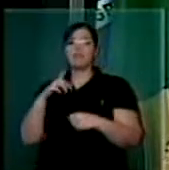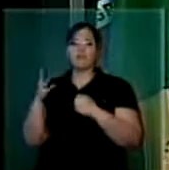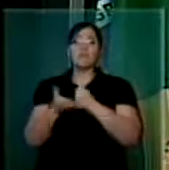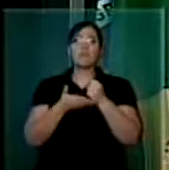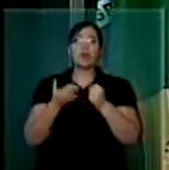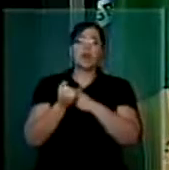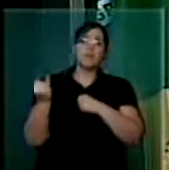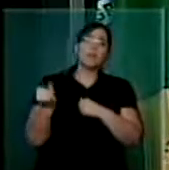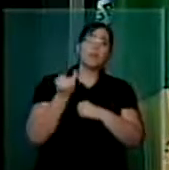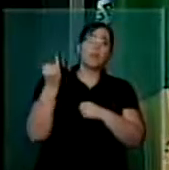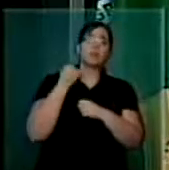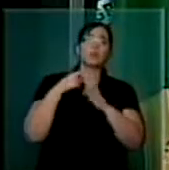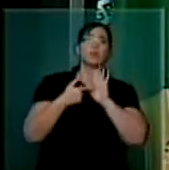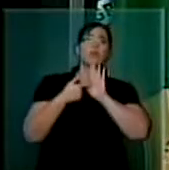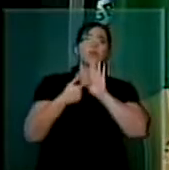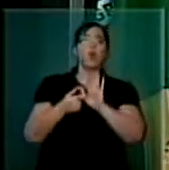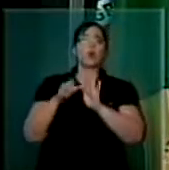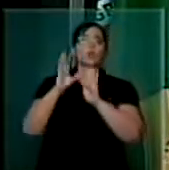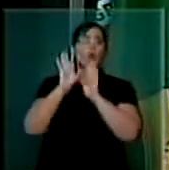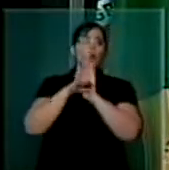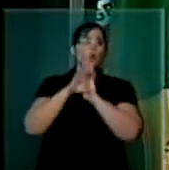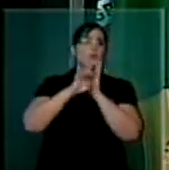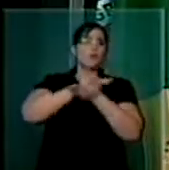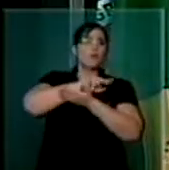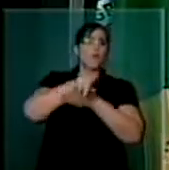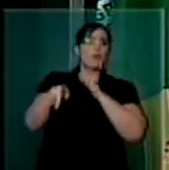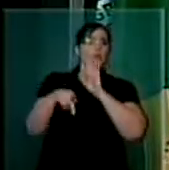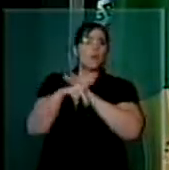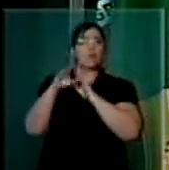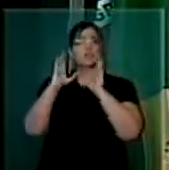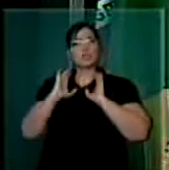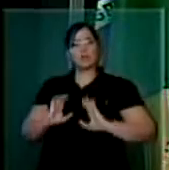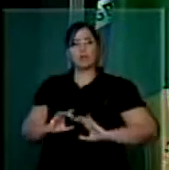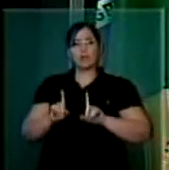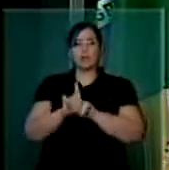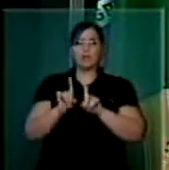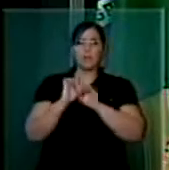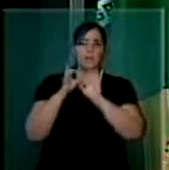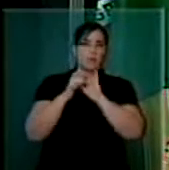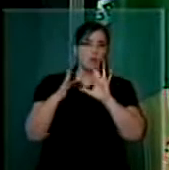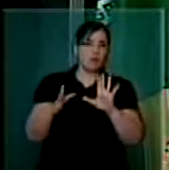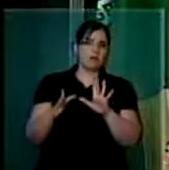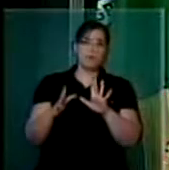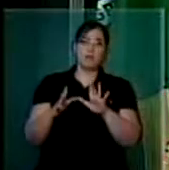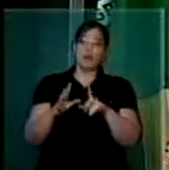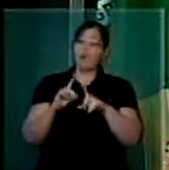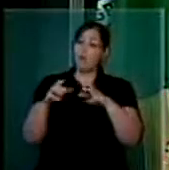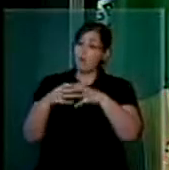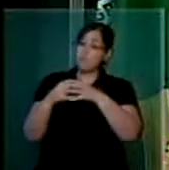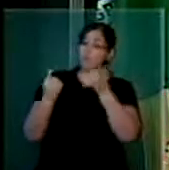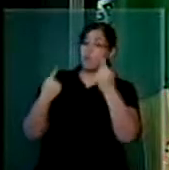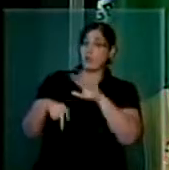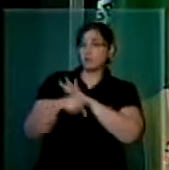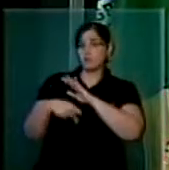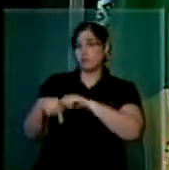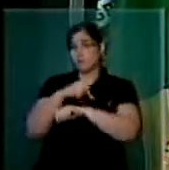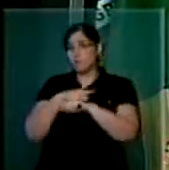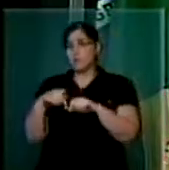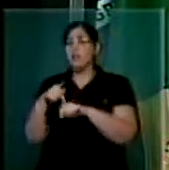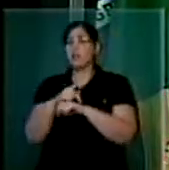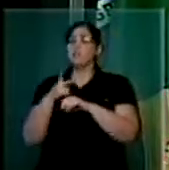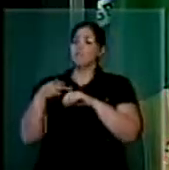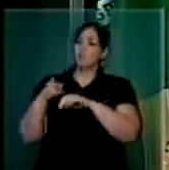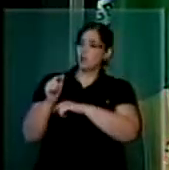que revela conceitos de cidadania e de democracia. A oposição nesse país